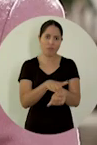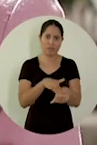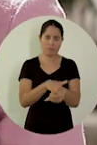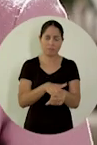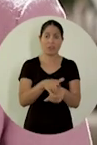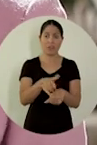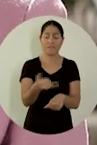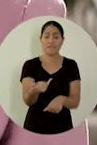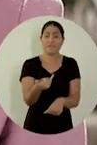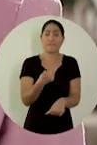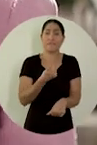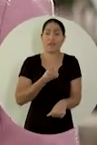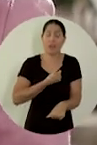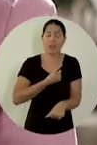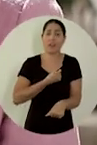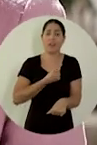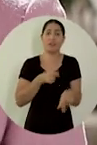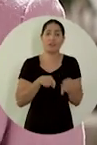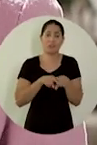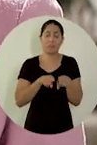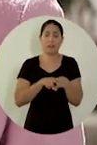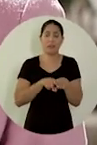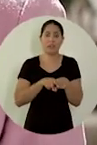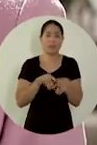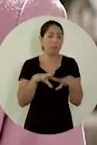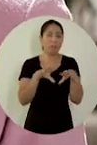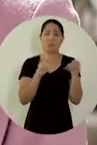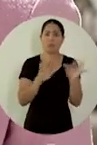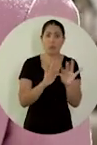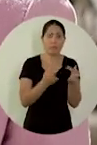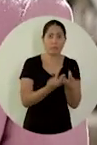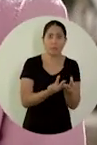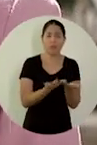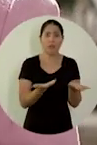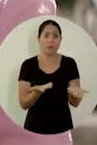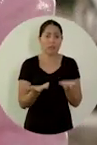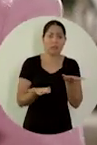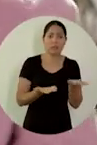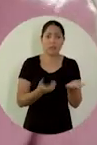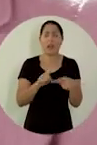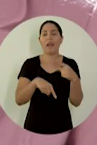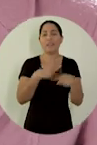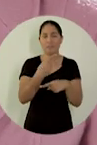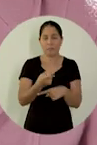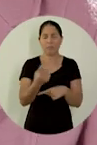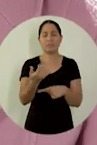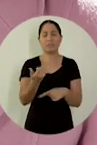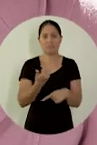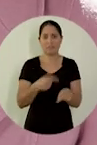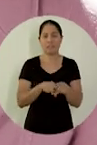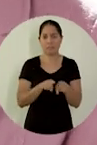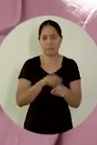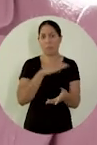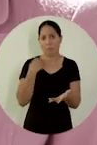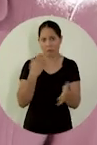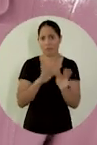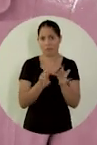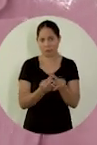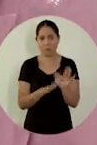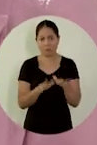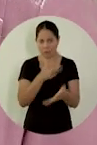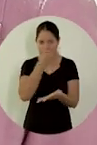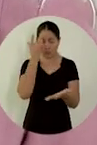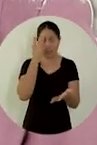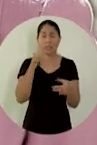com algumas famílias que naquela oportunidade tinham pessoas desaparecidas e que depois os óbitos foram confirmados,